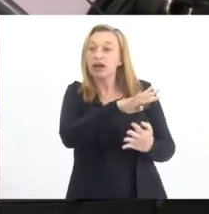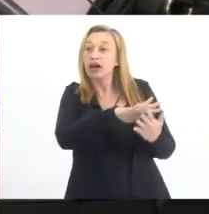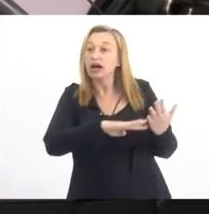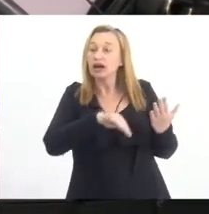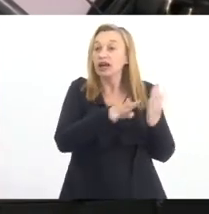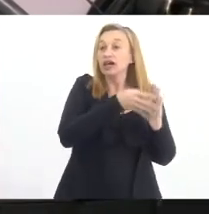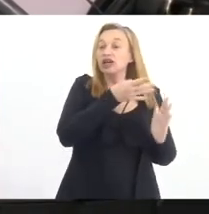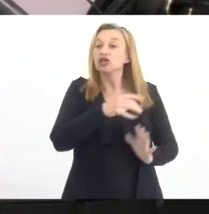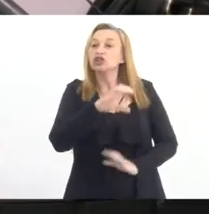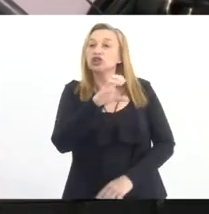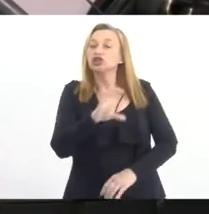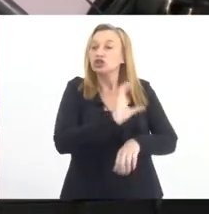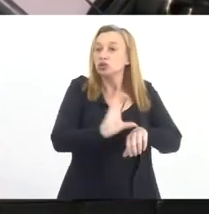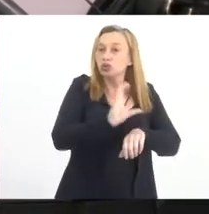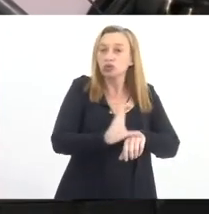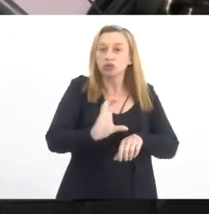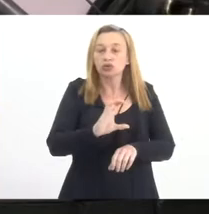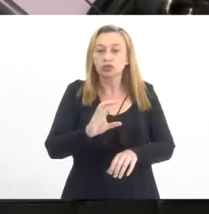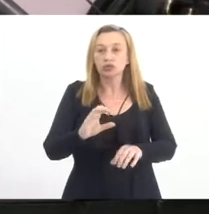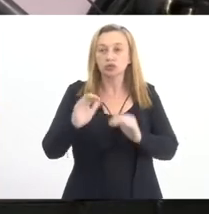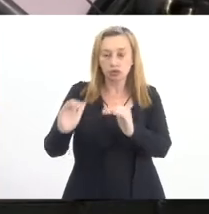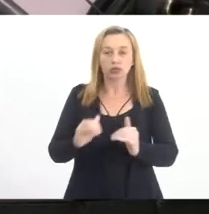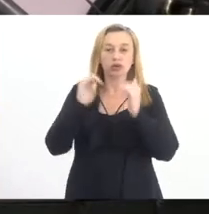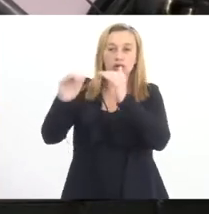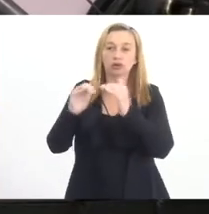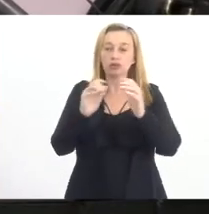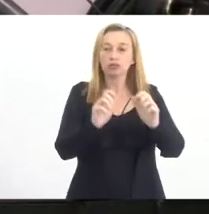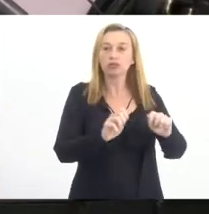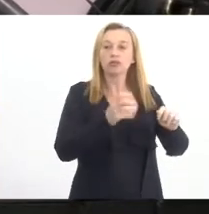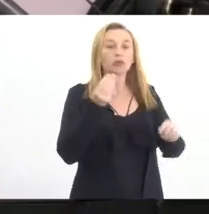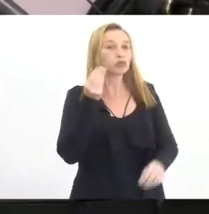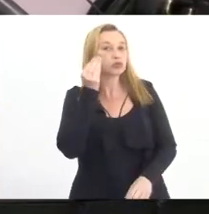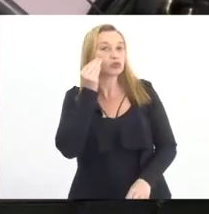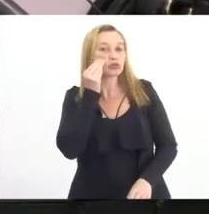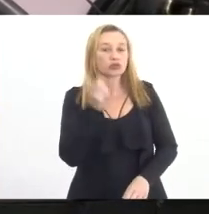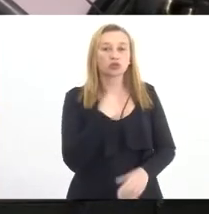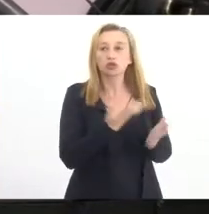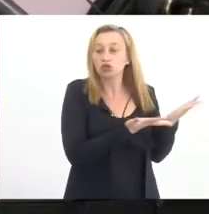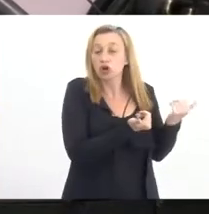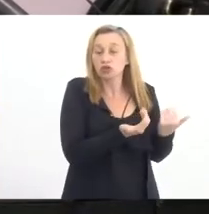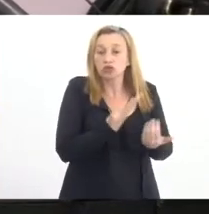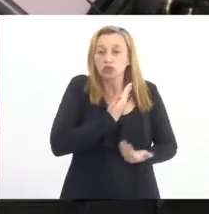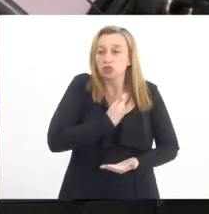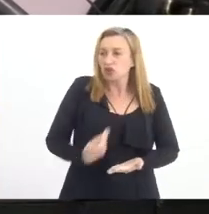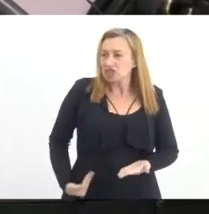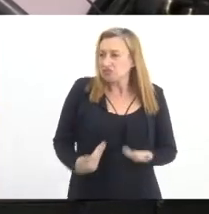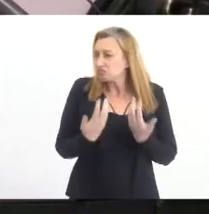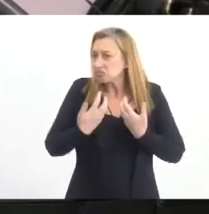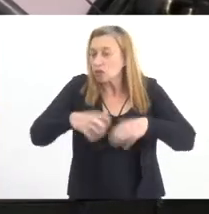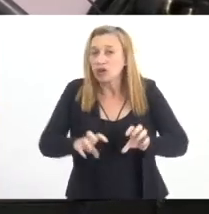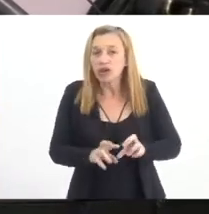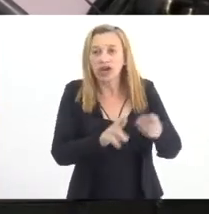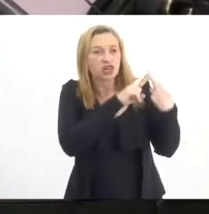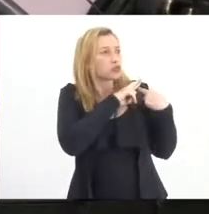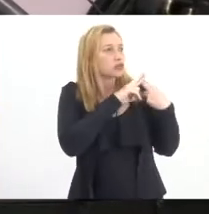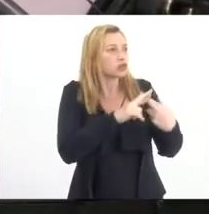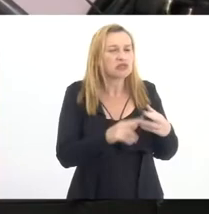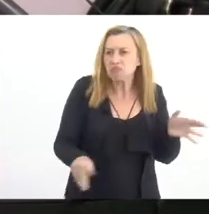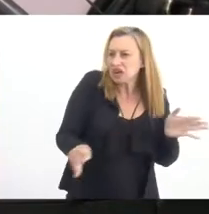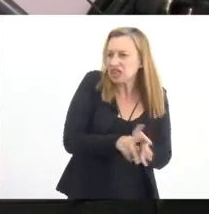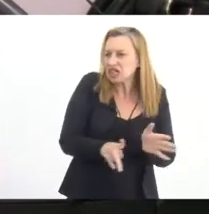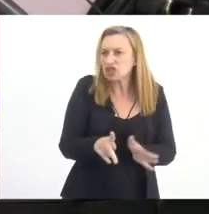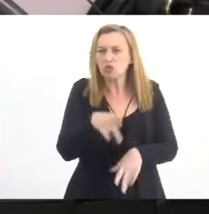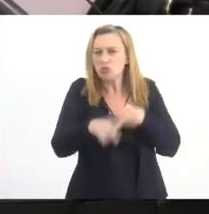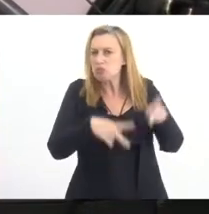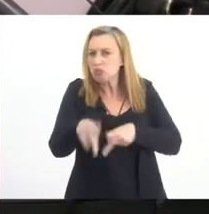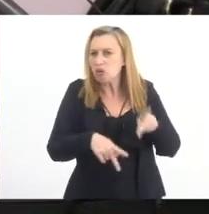dar oportunidade para os nossos jovens. Esse é o nosso sonho. Se o governador não quer fazer isso, a responsabilidade não é do povo da Zona Oeste,